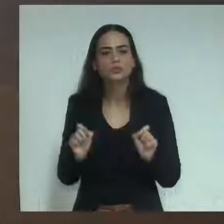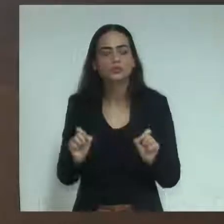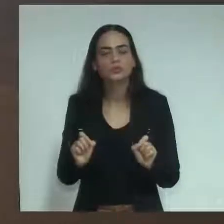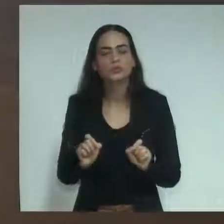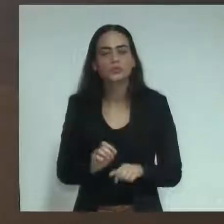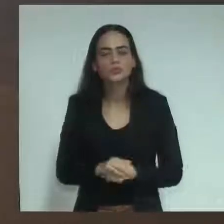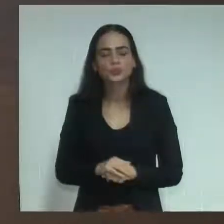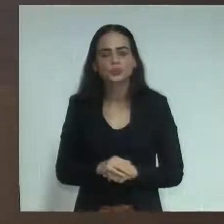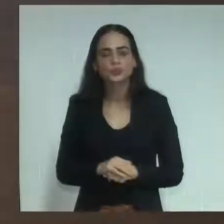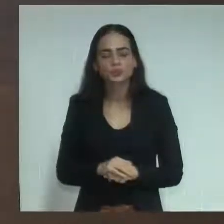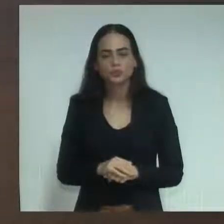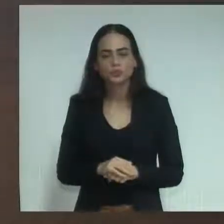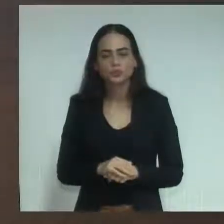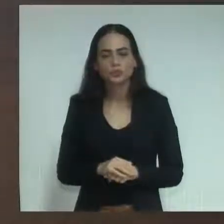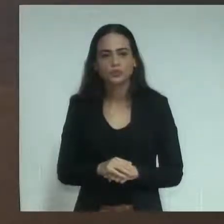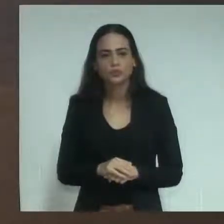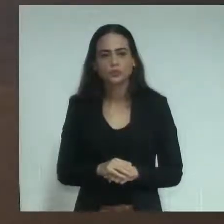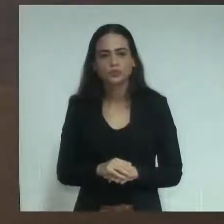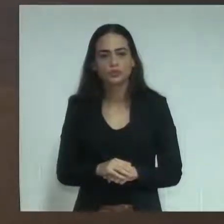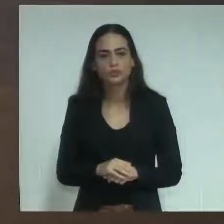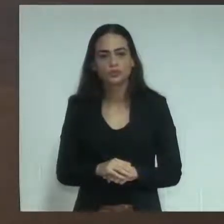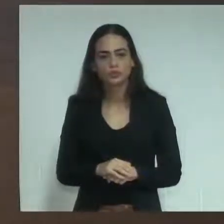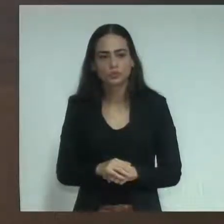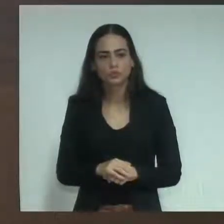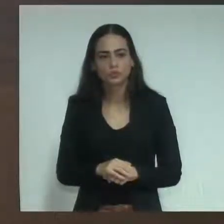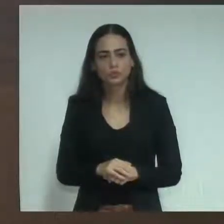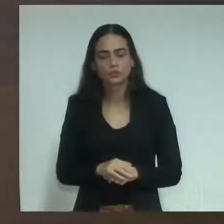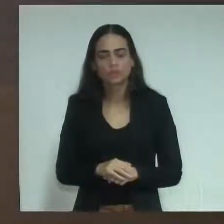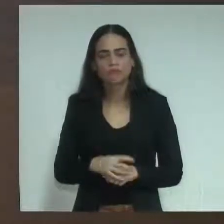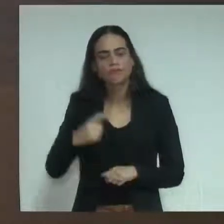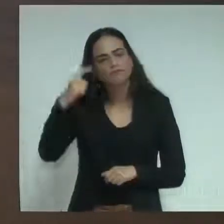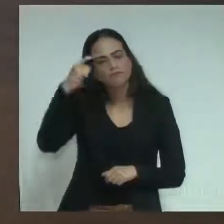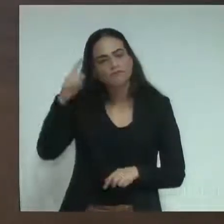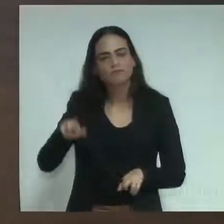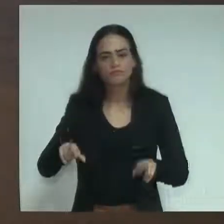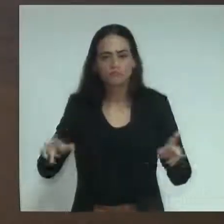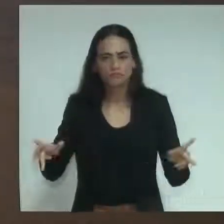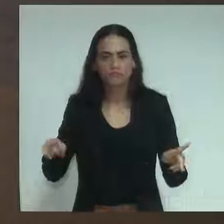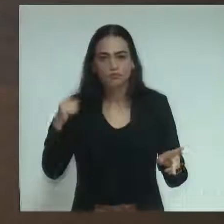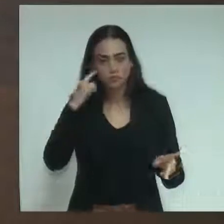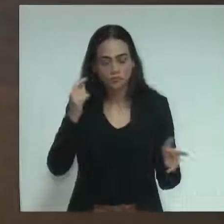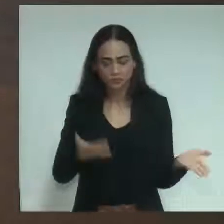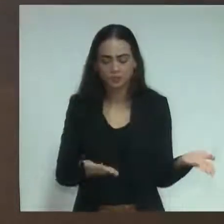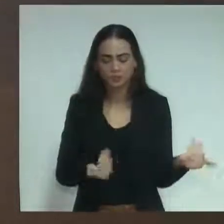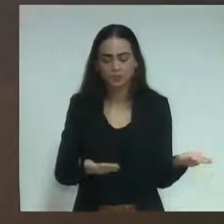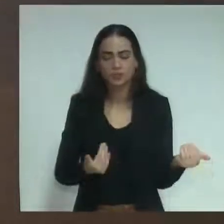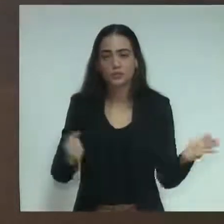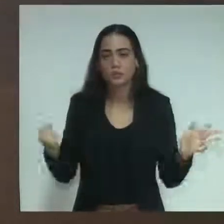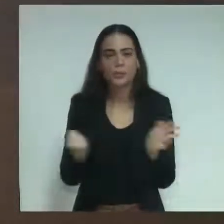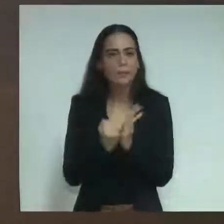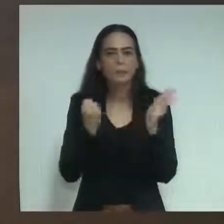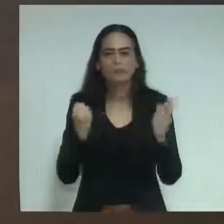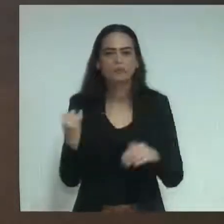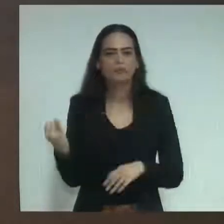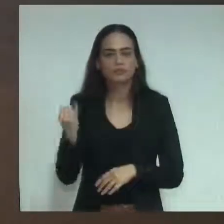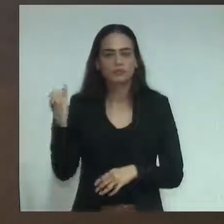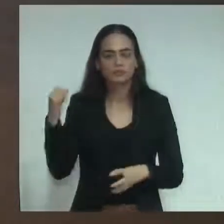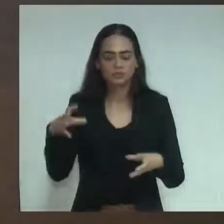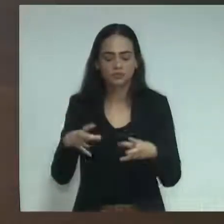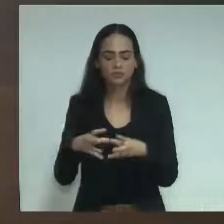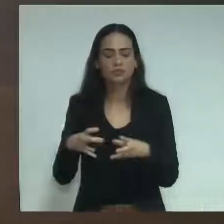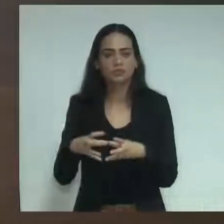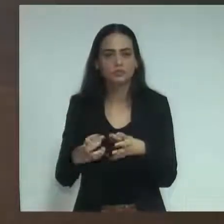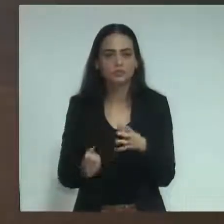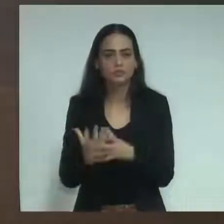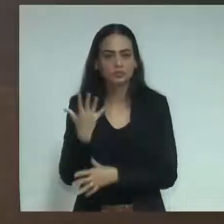aqui, esta nova forma de considerar a juventude tem como marco importante a criação do grupo